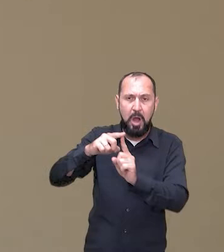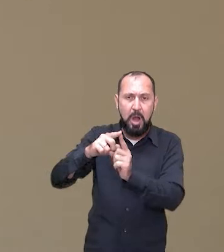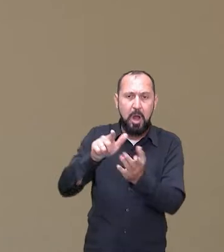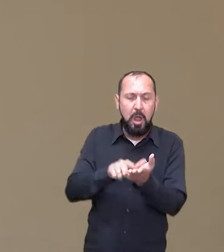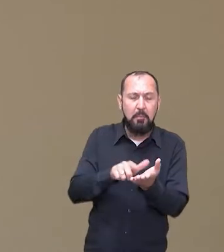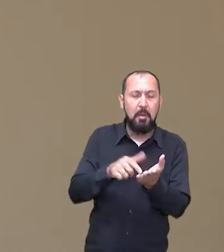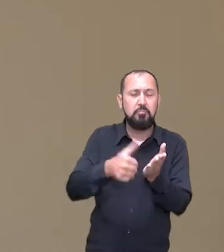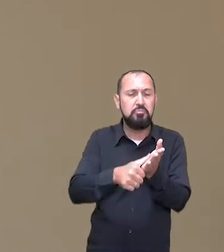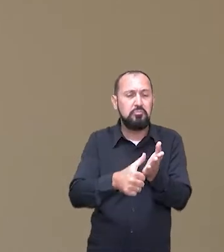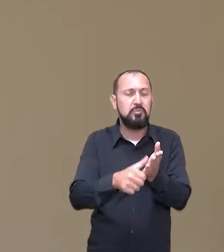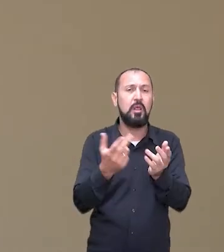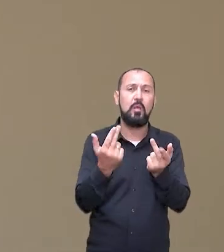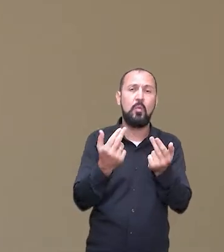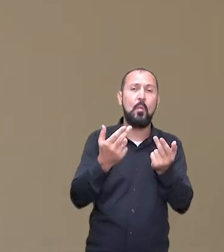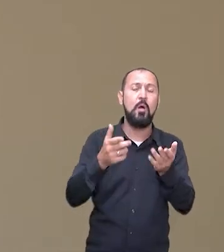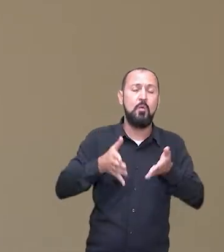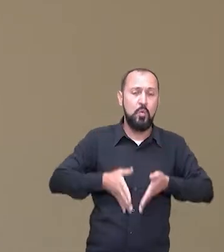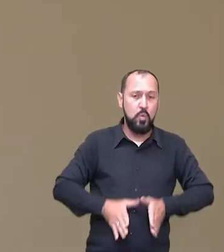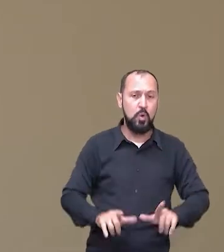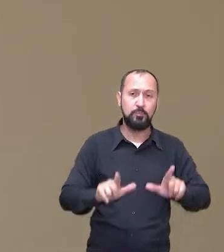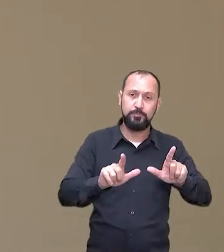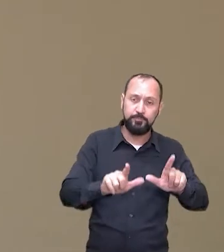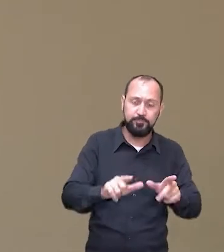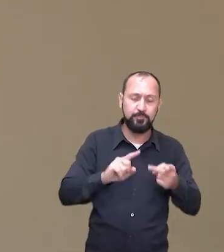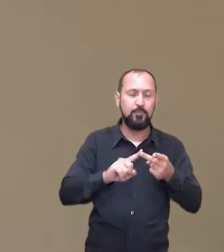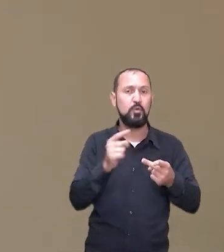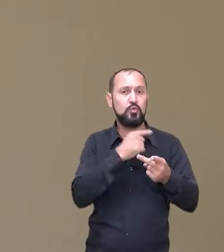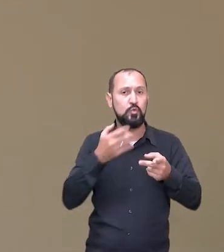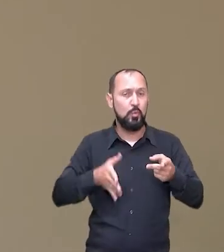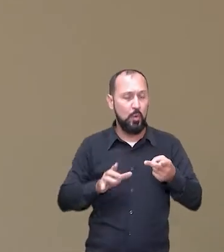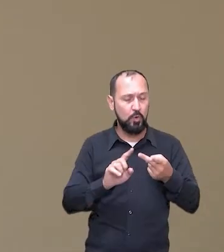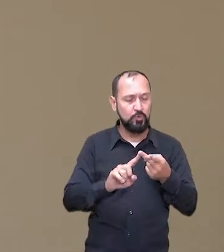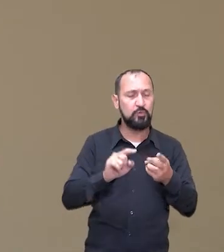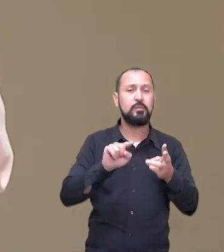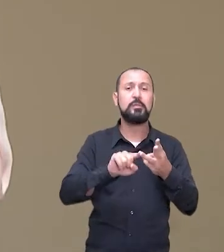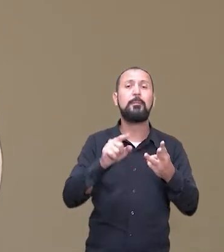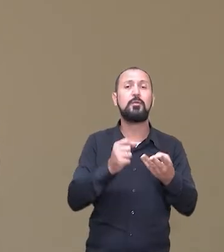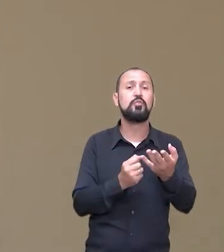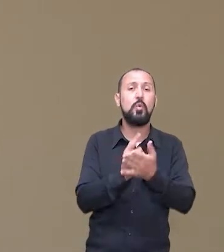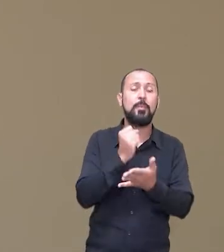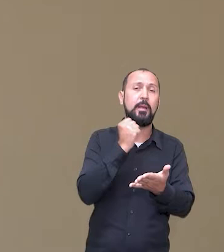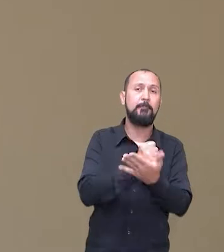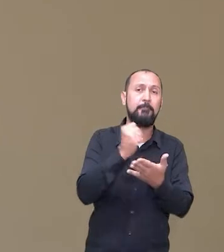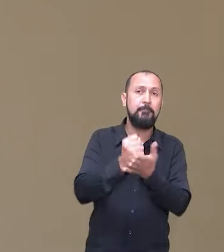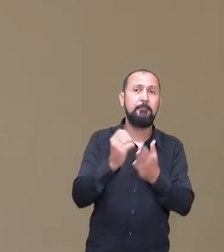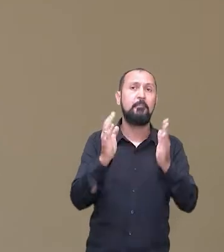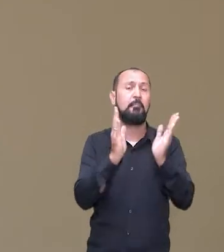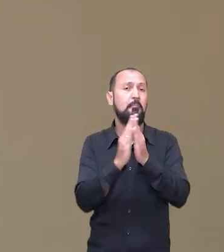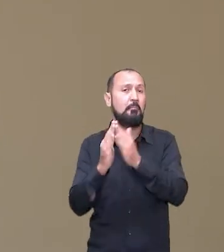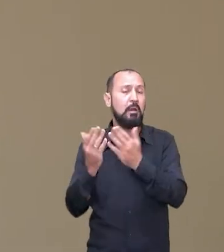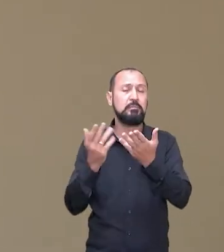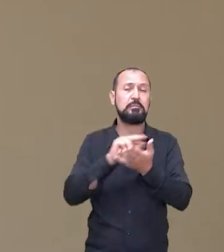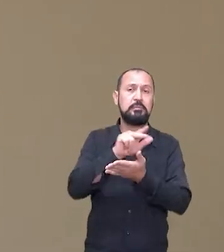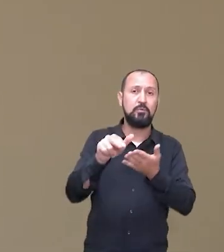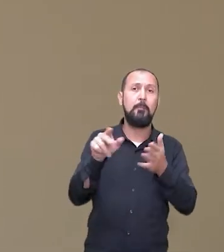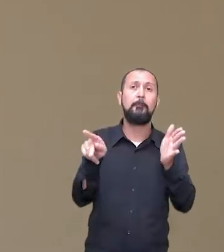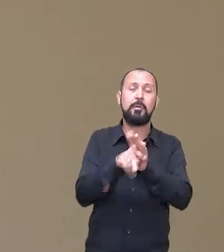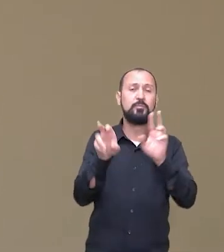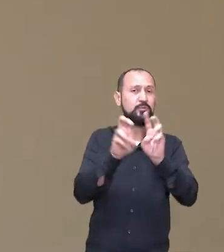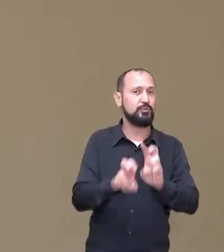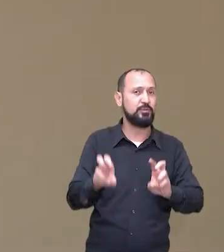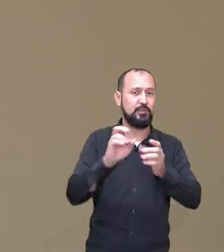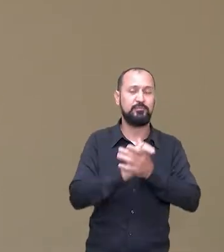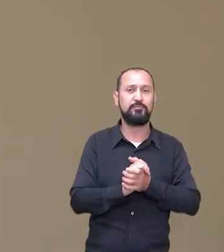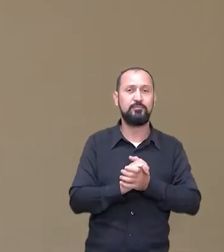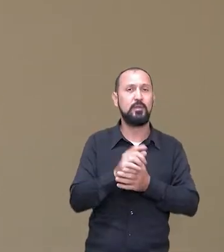de diversos tipos de documentos públicos, como certidão de nascimento, de óbito e até de compra e venda de imóveis